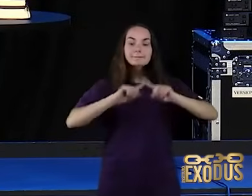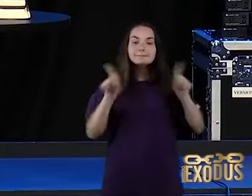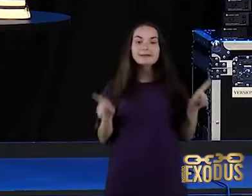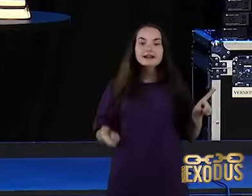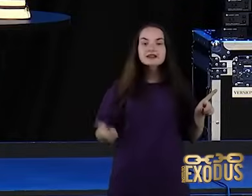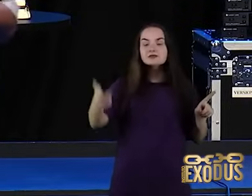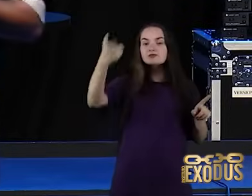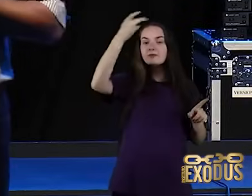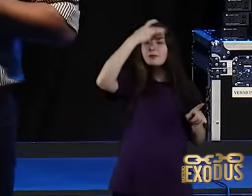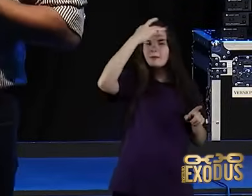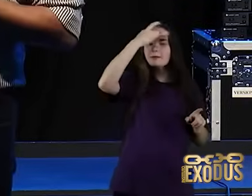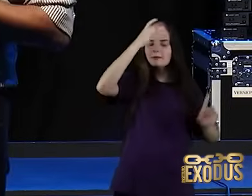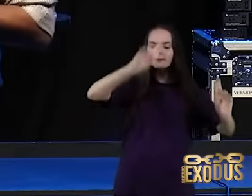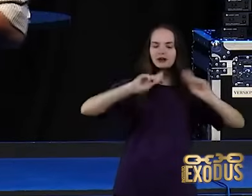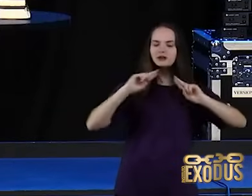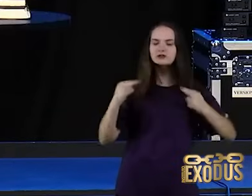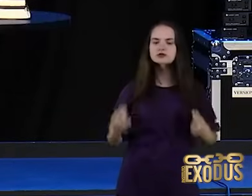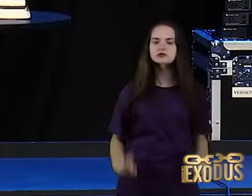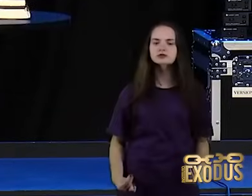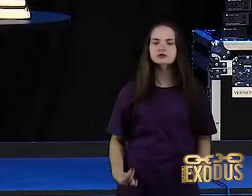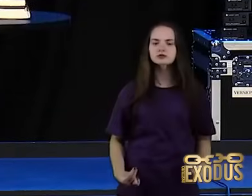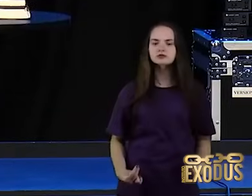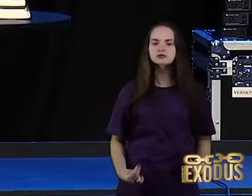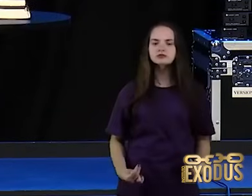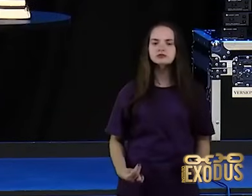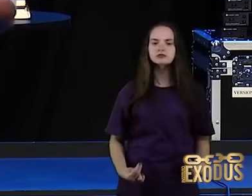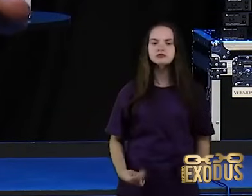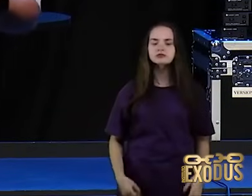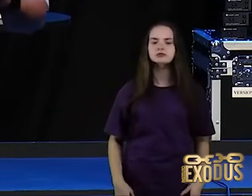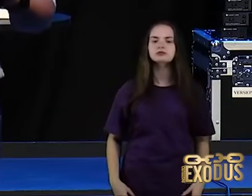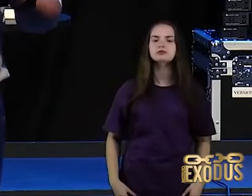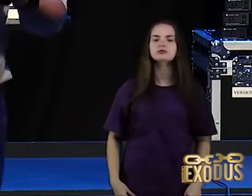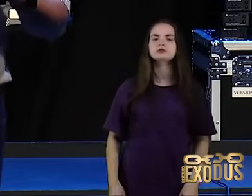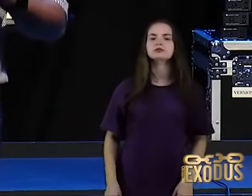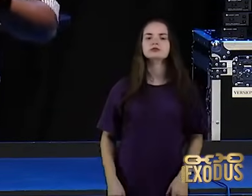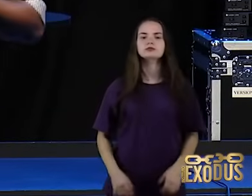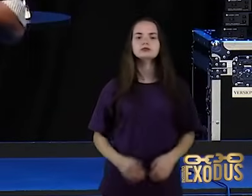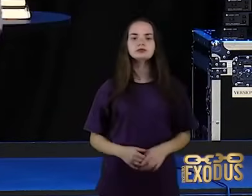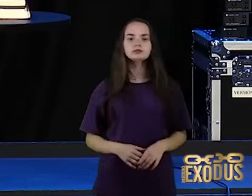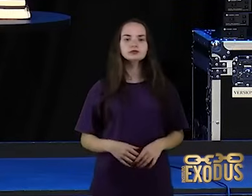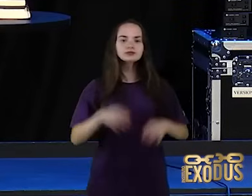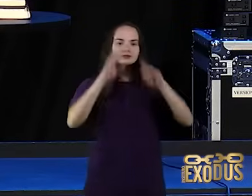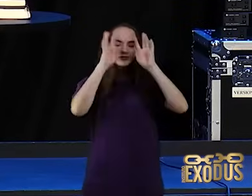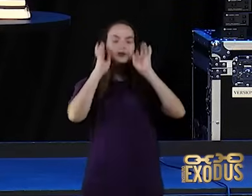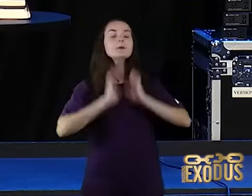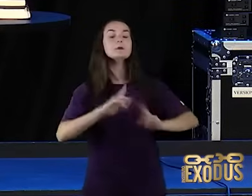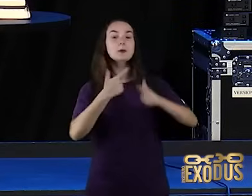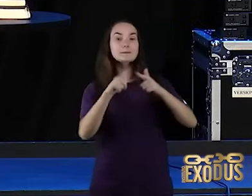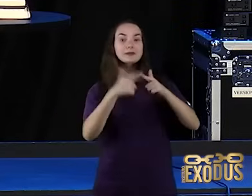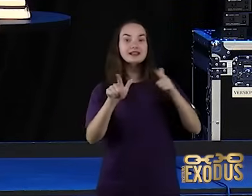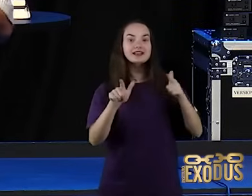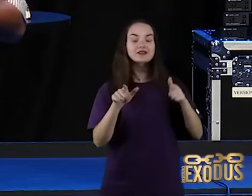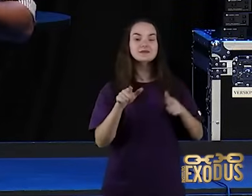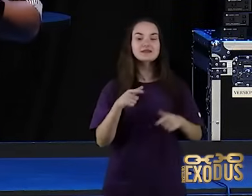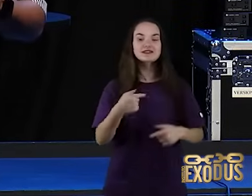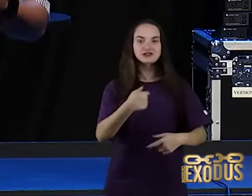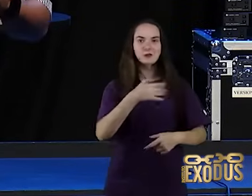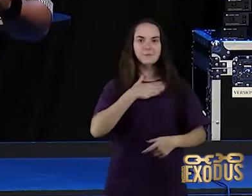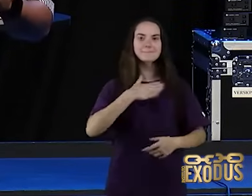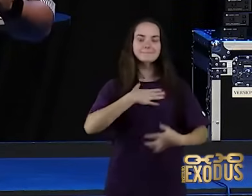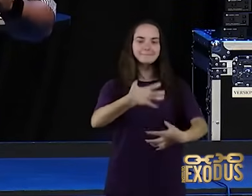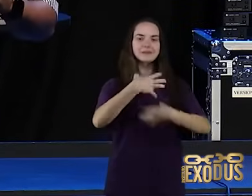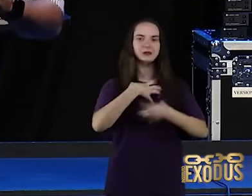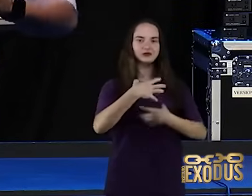pensamento humano e um problema de você ter um pastor com o temperamento que eu tenho tava começando